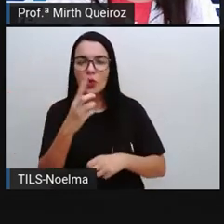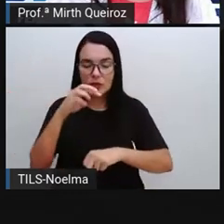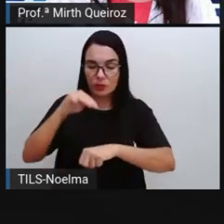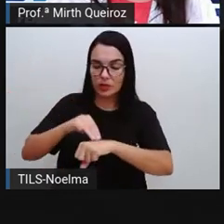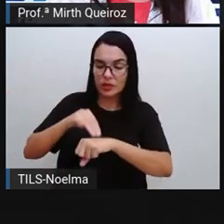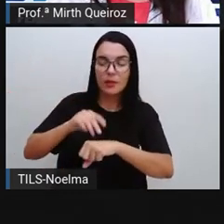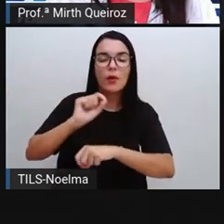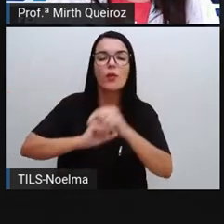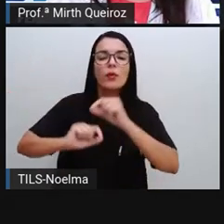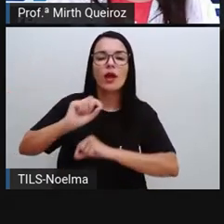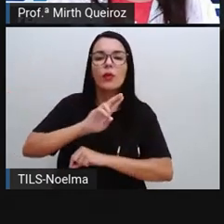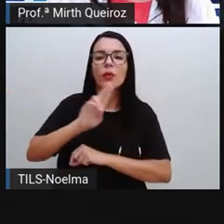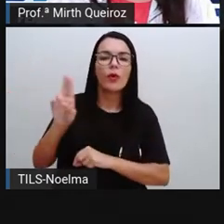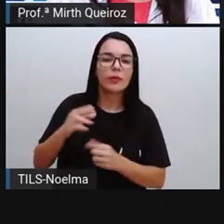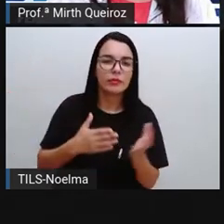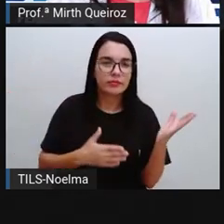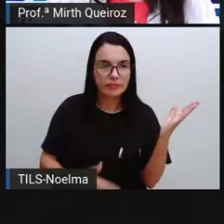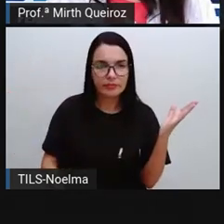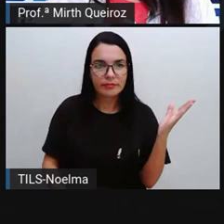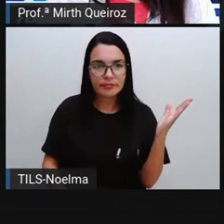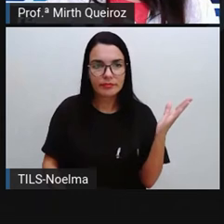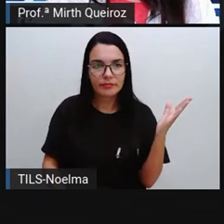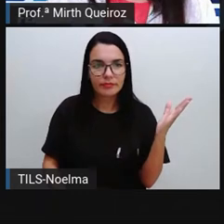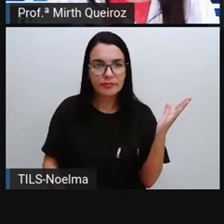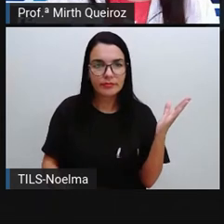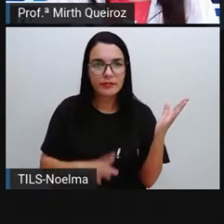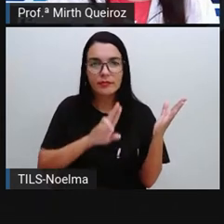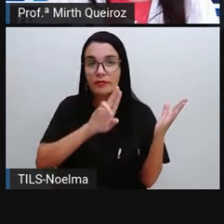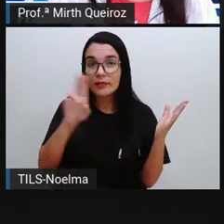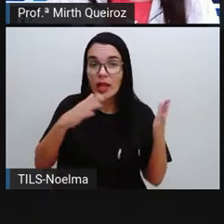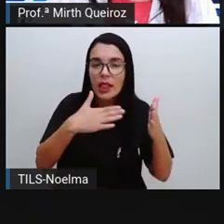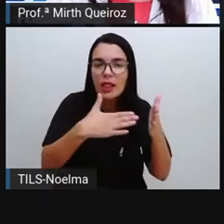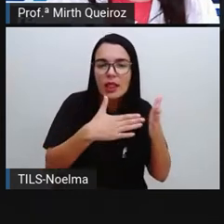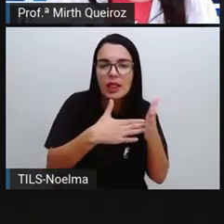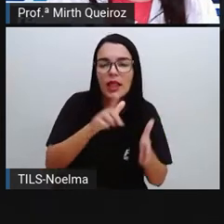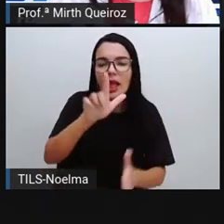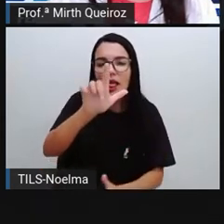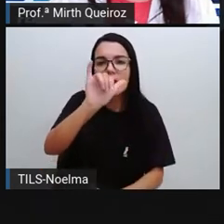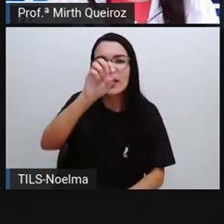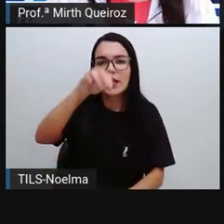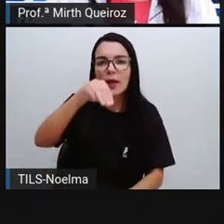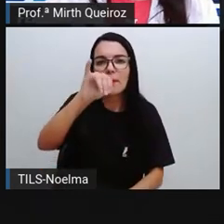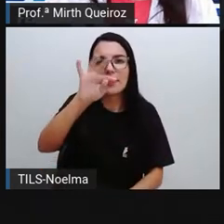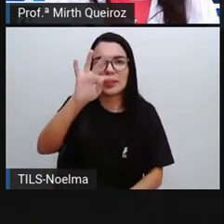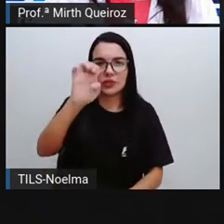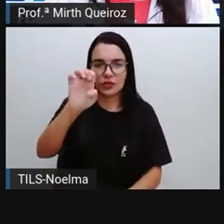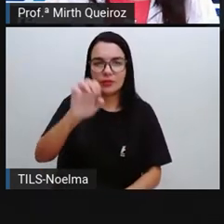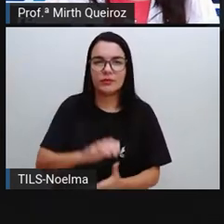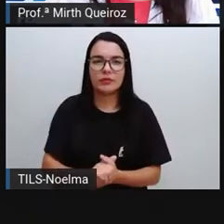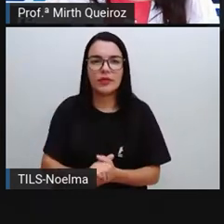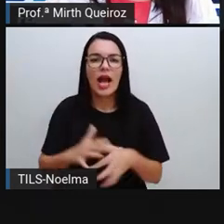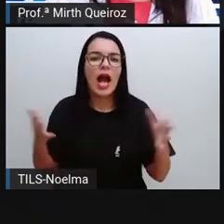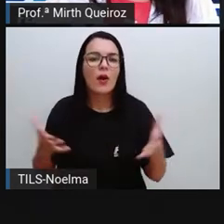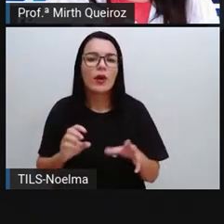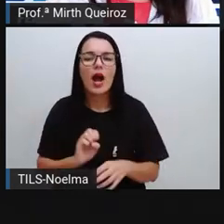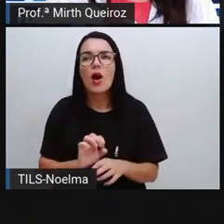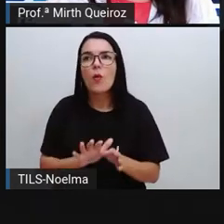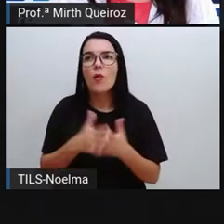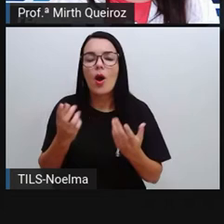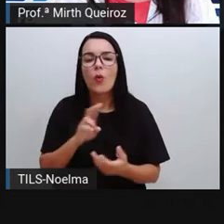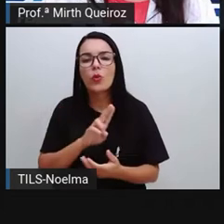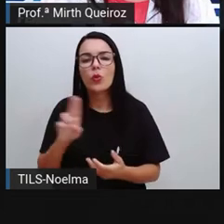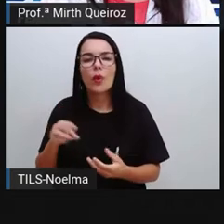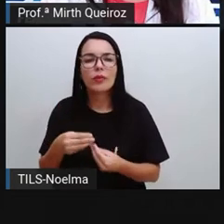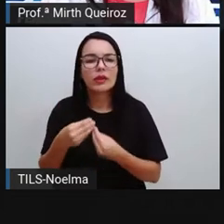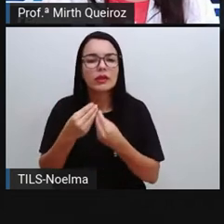dois municípios? Qual é o nome? É o quê, gente? Limites, né? E aí, qual é o nome